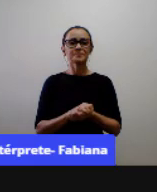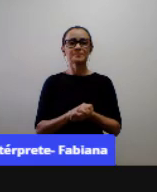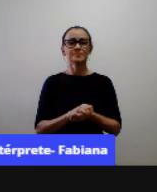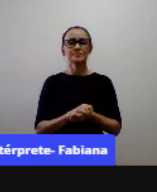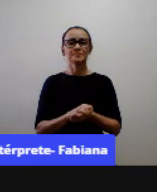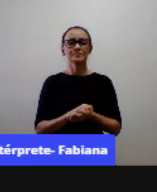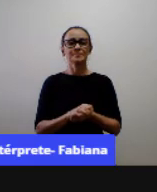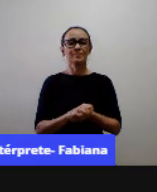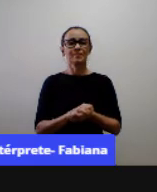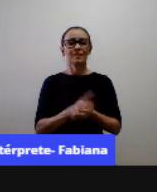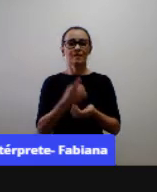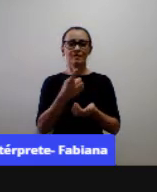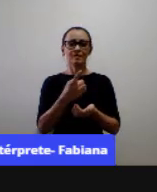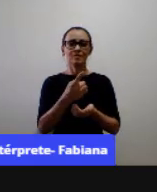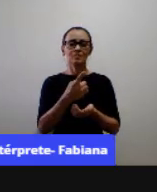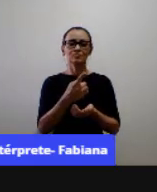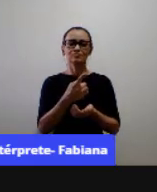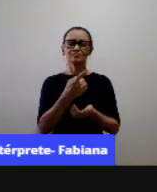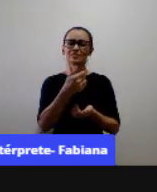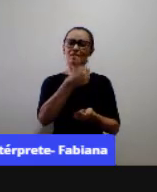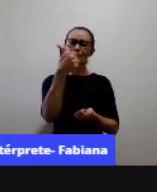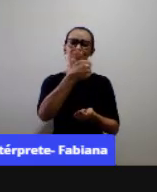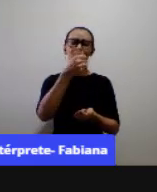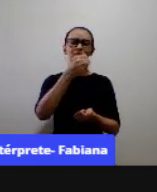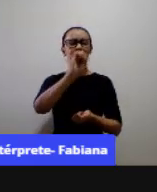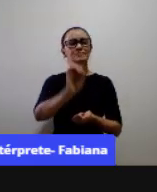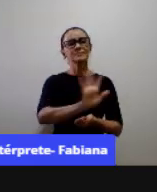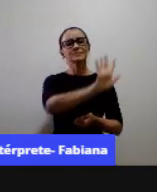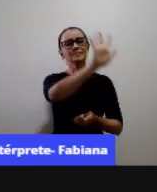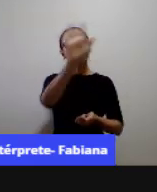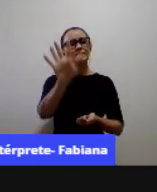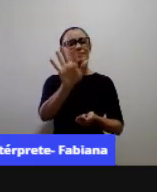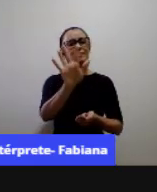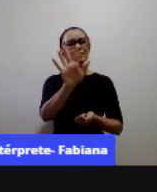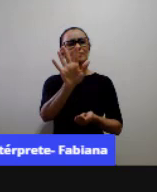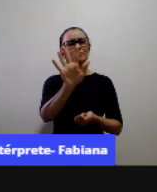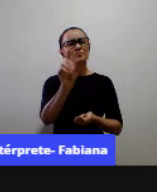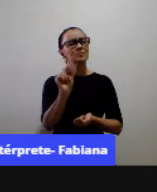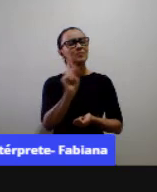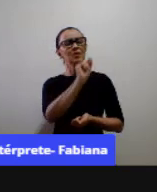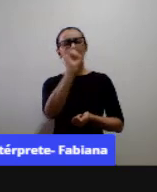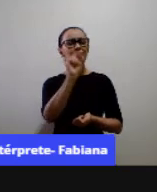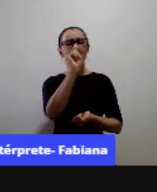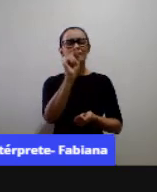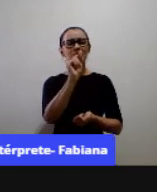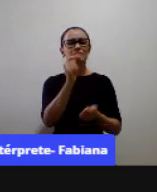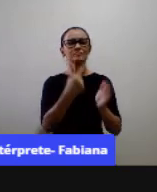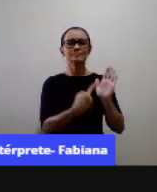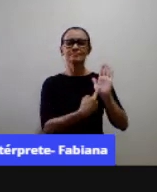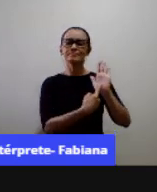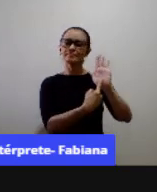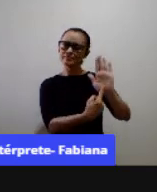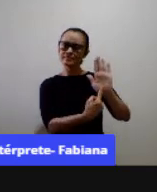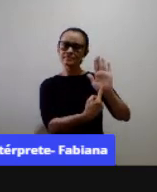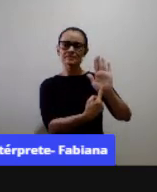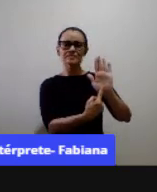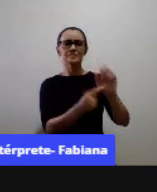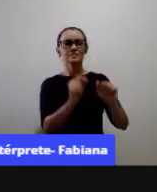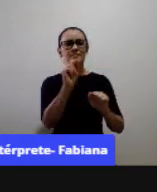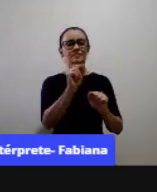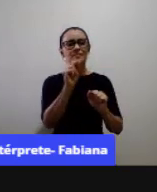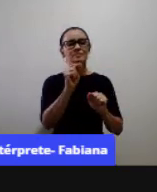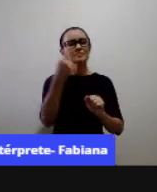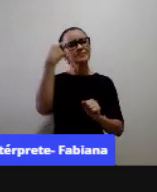Essa primeira imagem a gente trouxe mais para que vocês pudessem remeter o